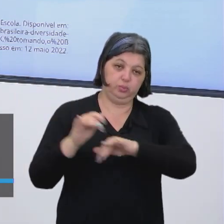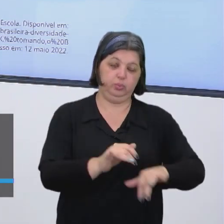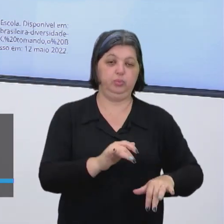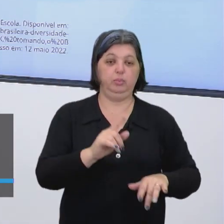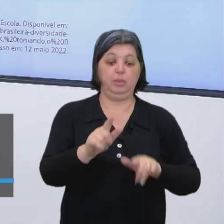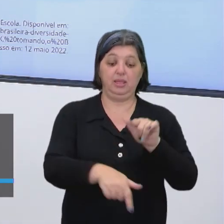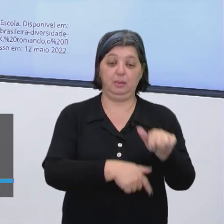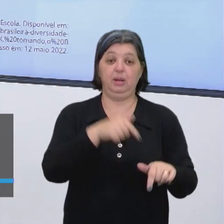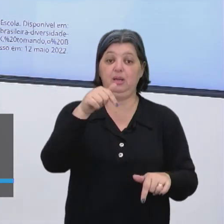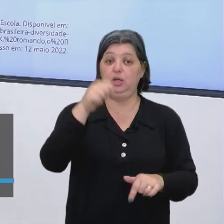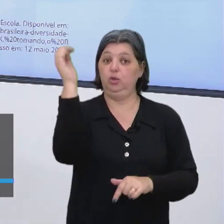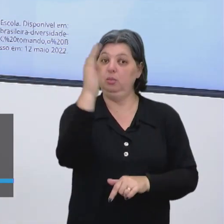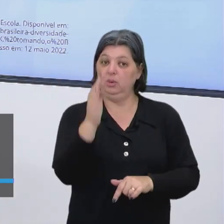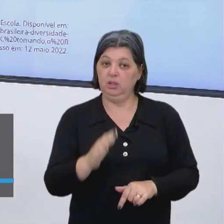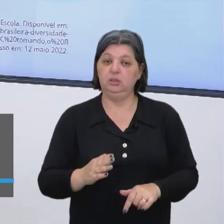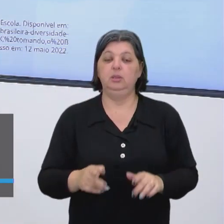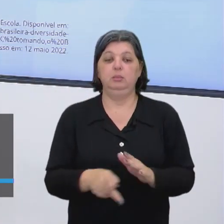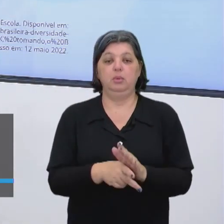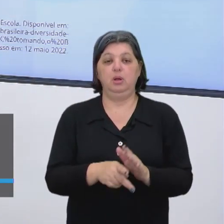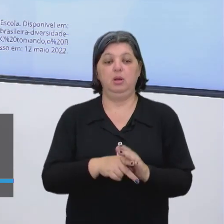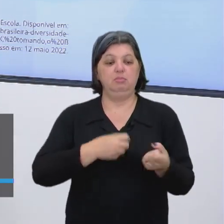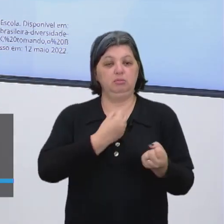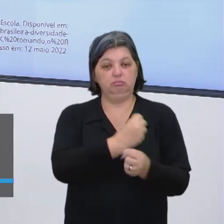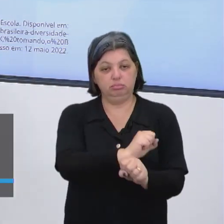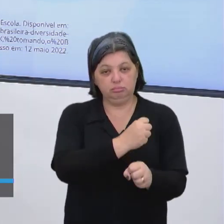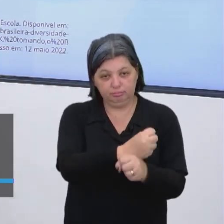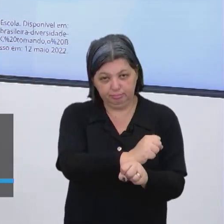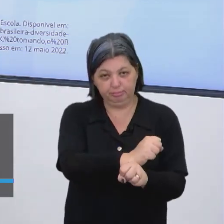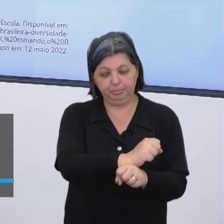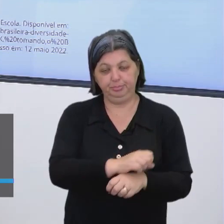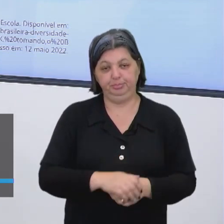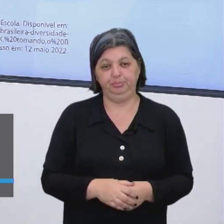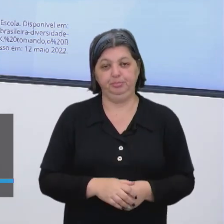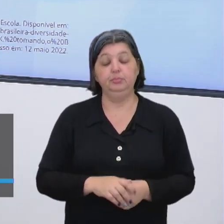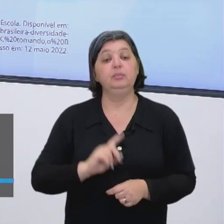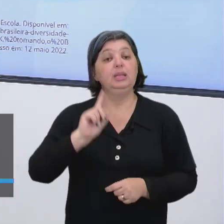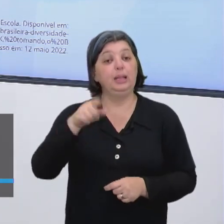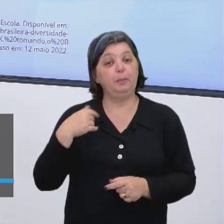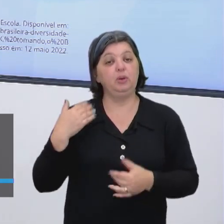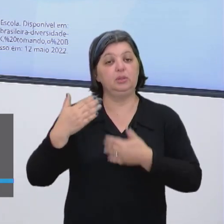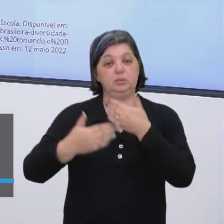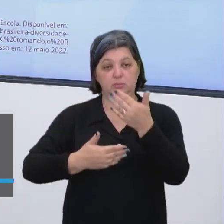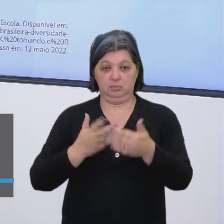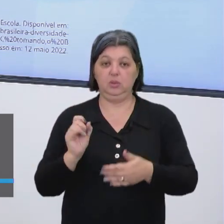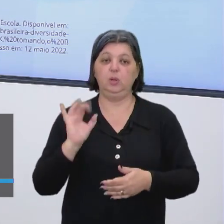no Brasil nesse processo de exploração. E depois que todo esse processo